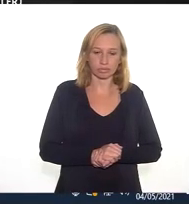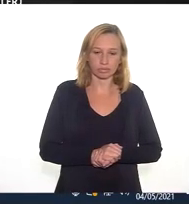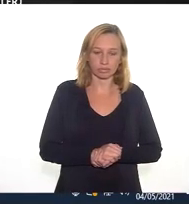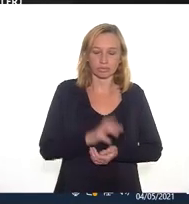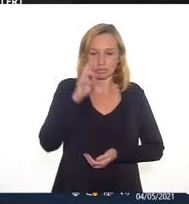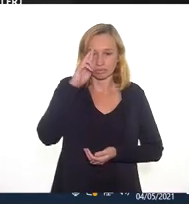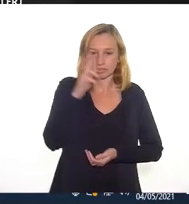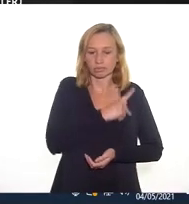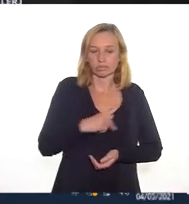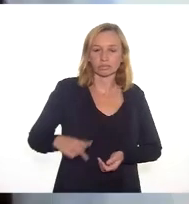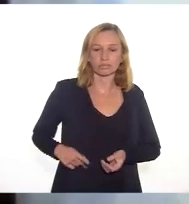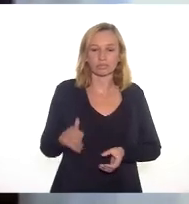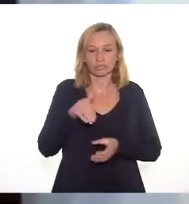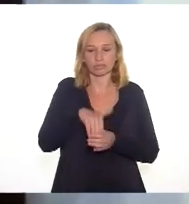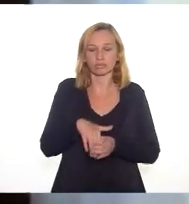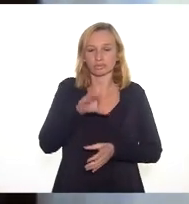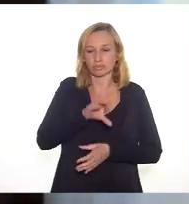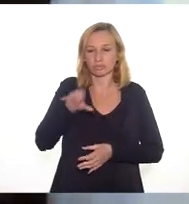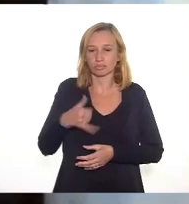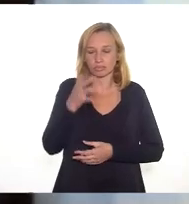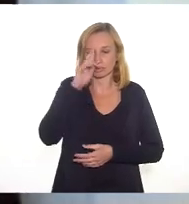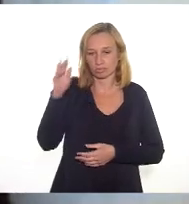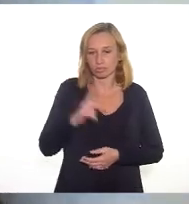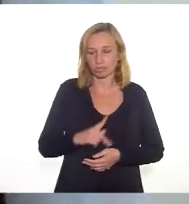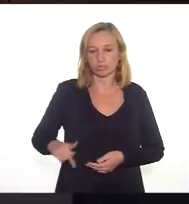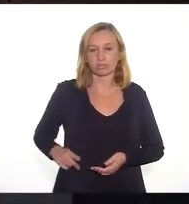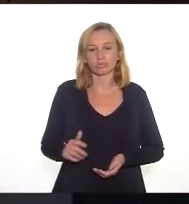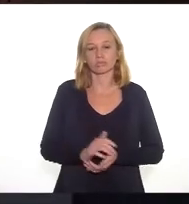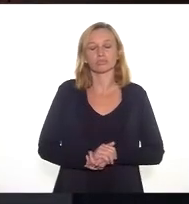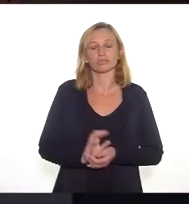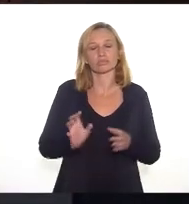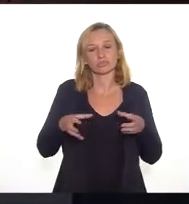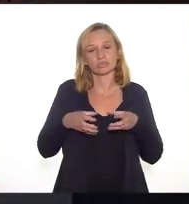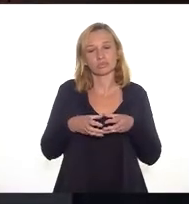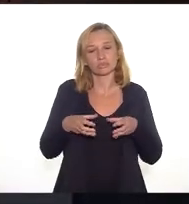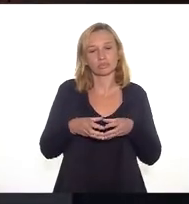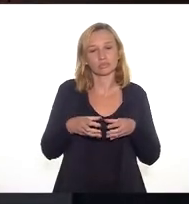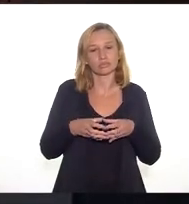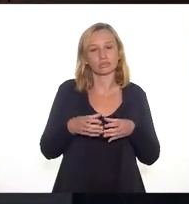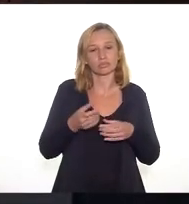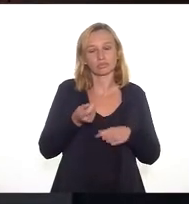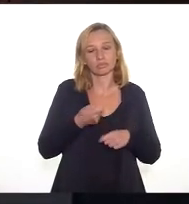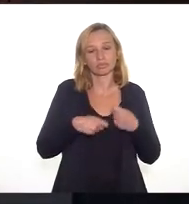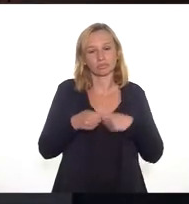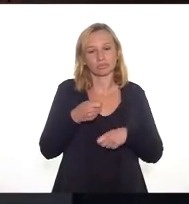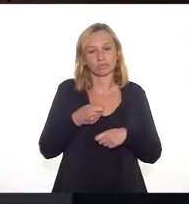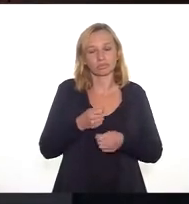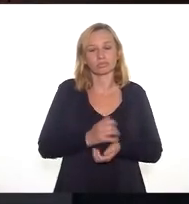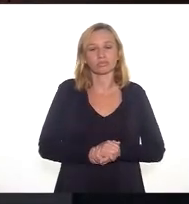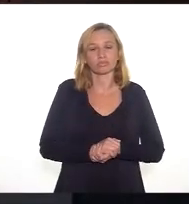Senhor presidente, eu voto com a CCJ, senhor presidente. Pela Comissão de Economia...